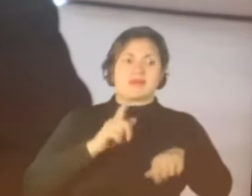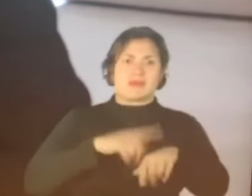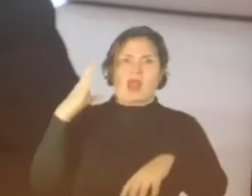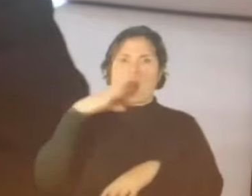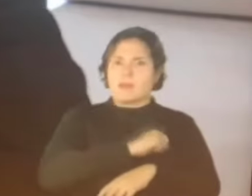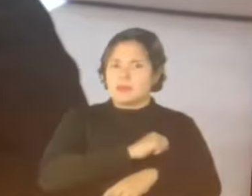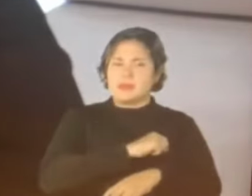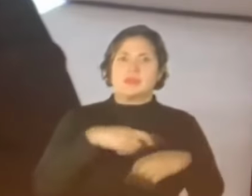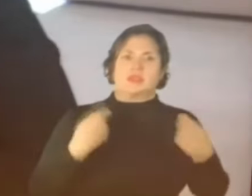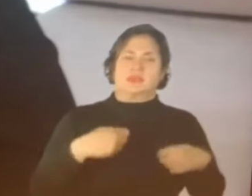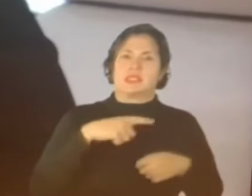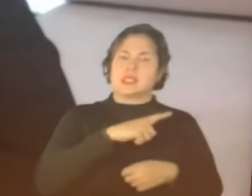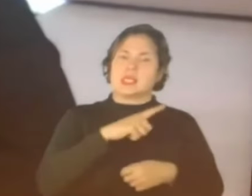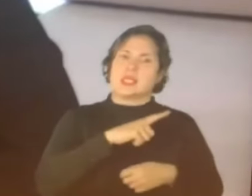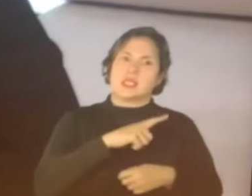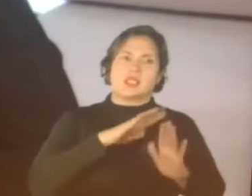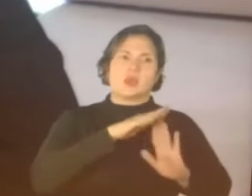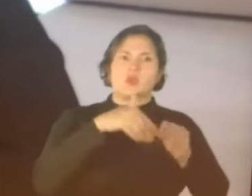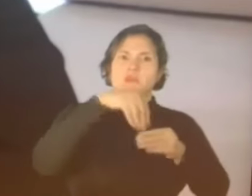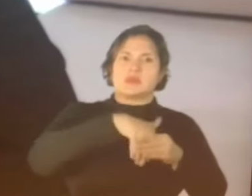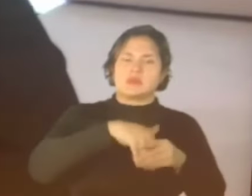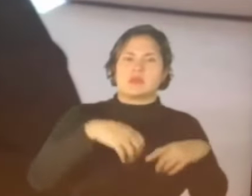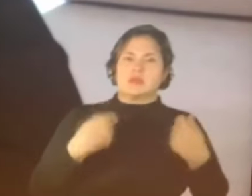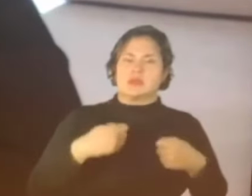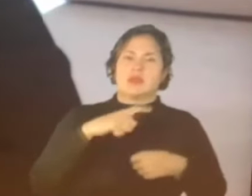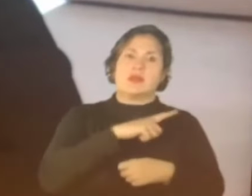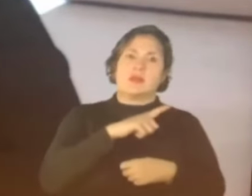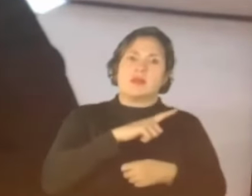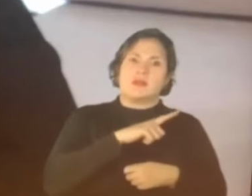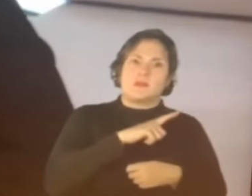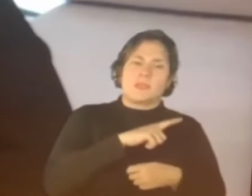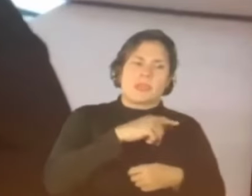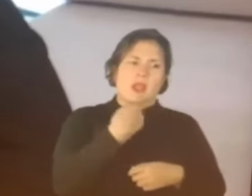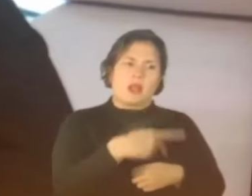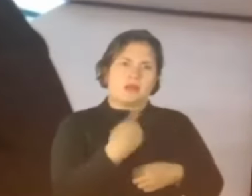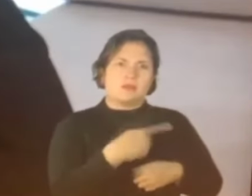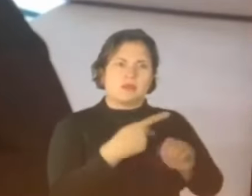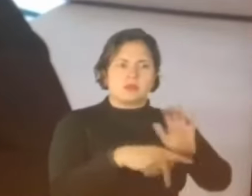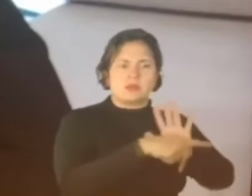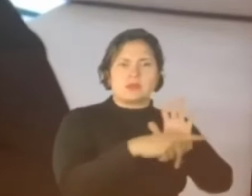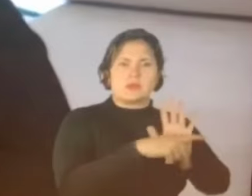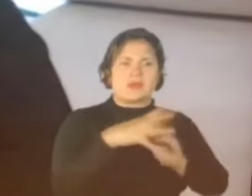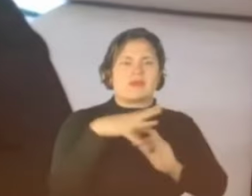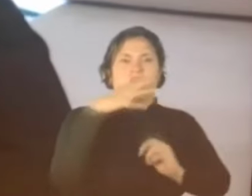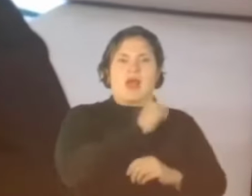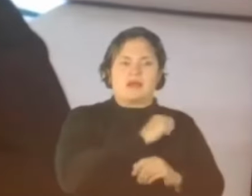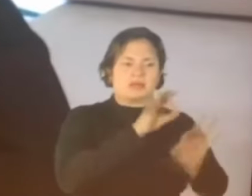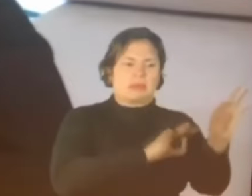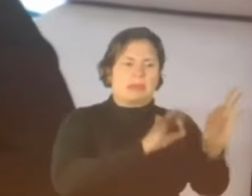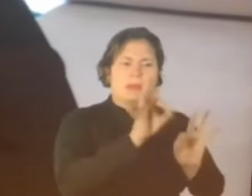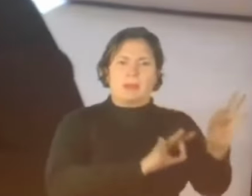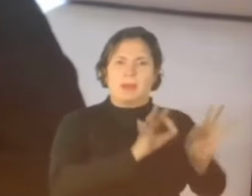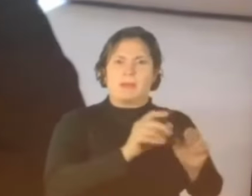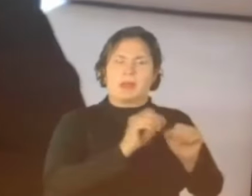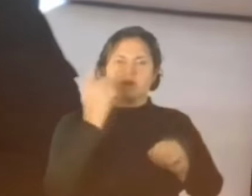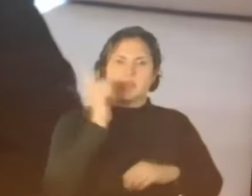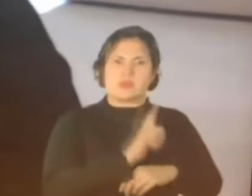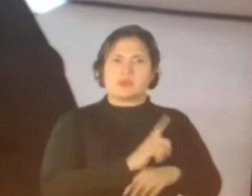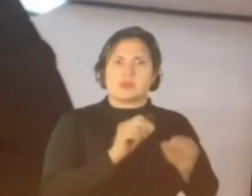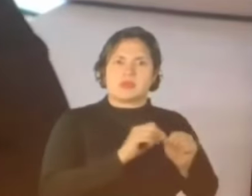rápido, em que as eleições deveriam ter a sua solução rápida e definitiva para a